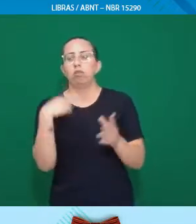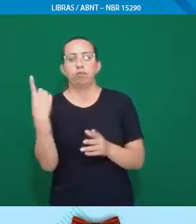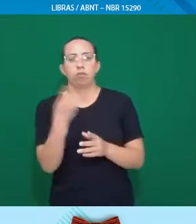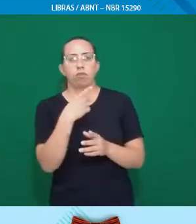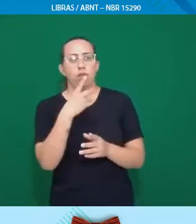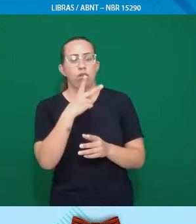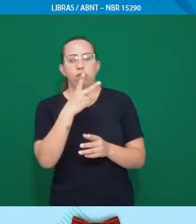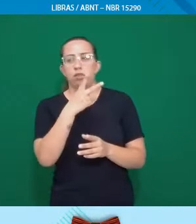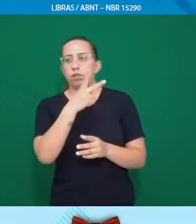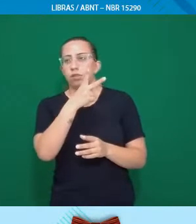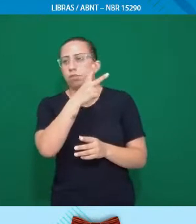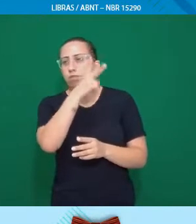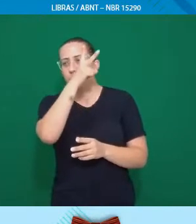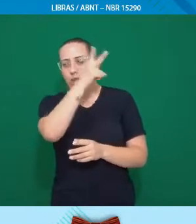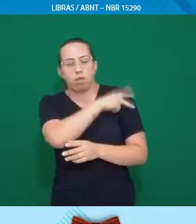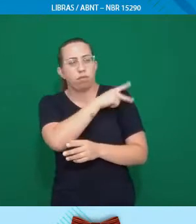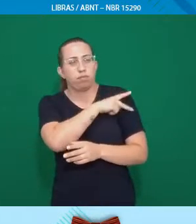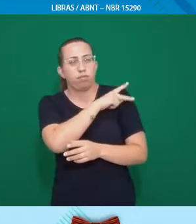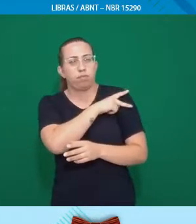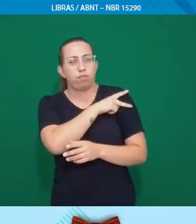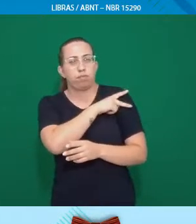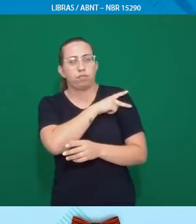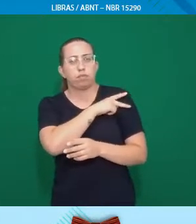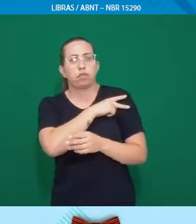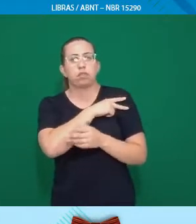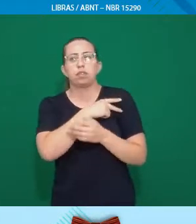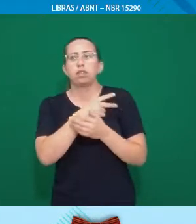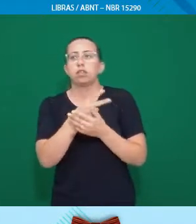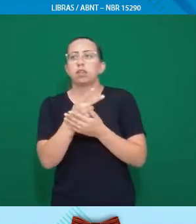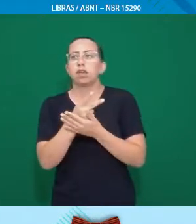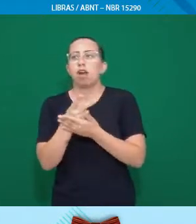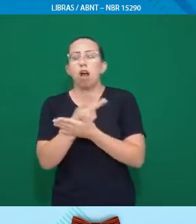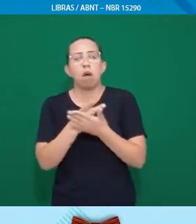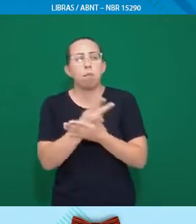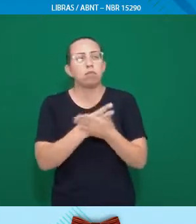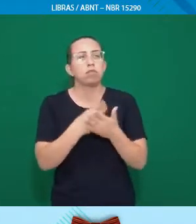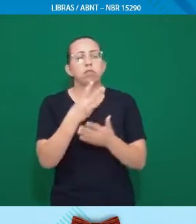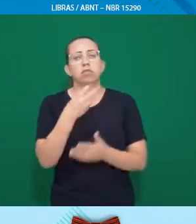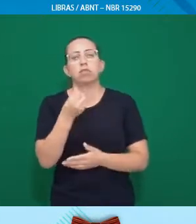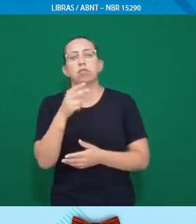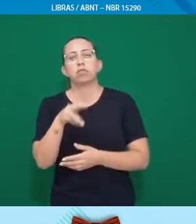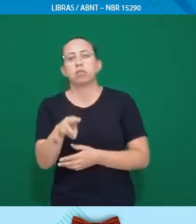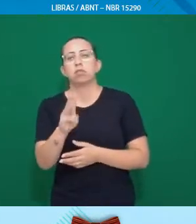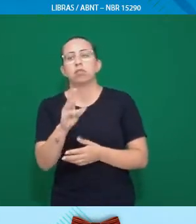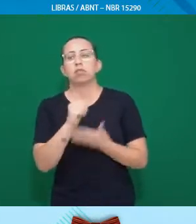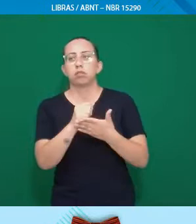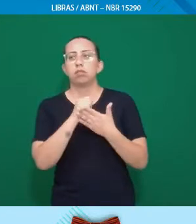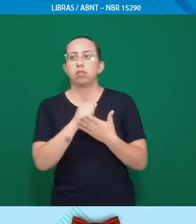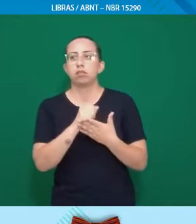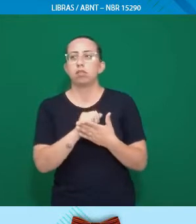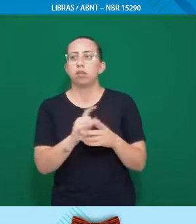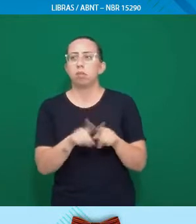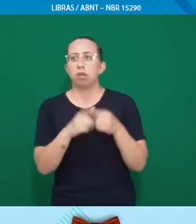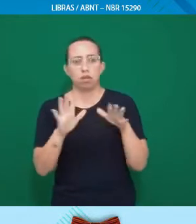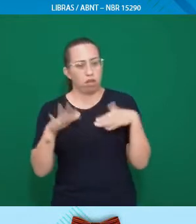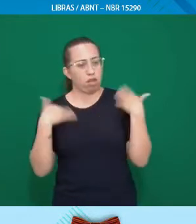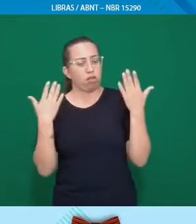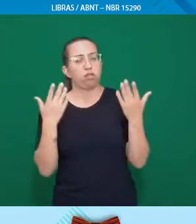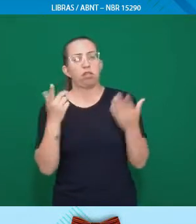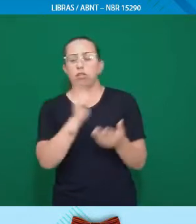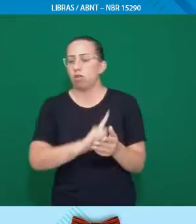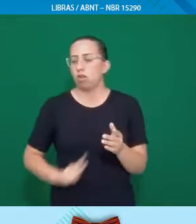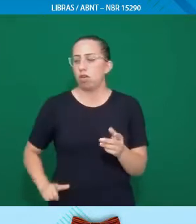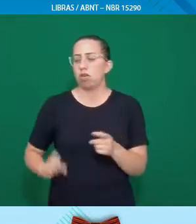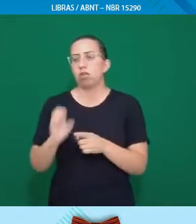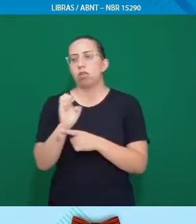está em Florianópolis liberando um 36 milhões em cinco anos mas é ser dado eu peguei aqui me assustei governo